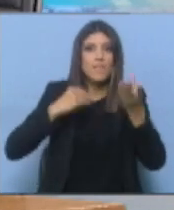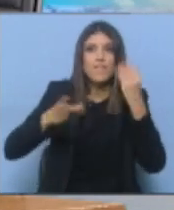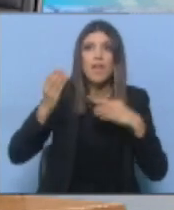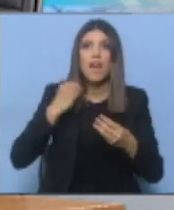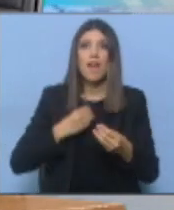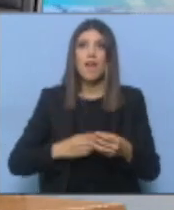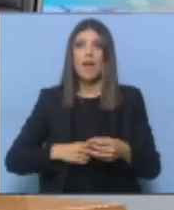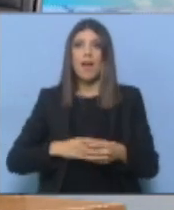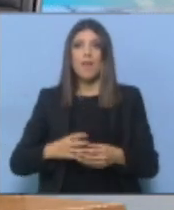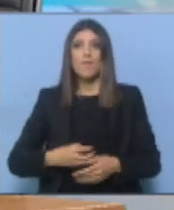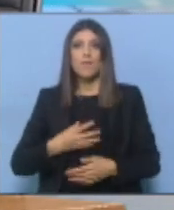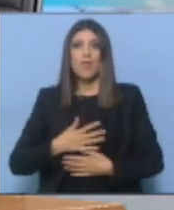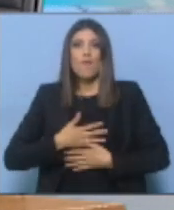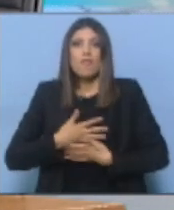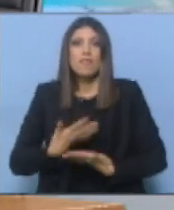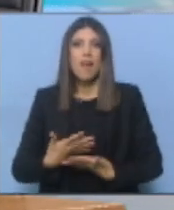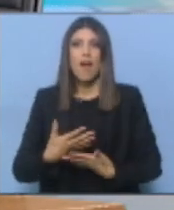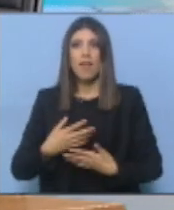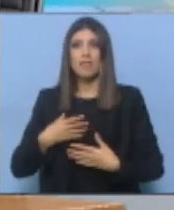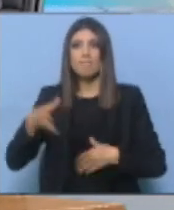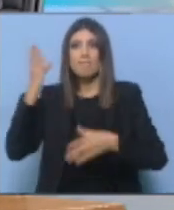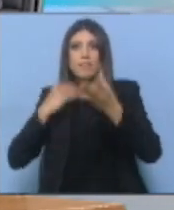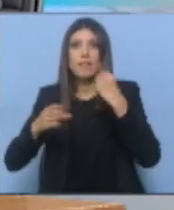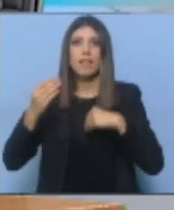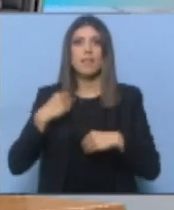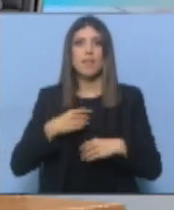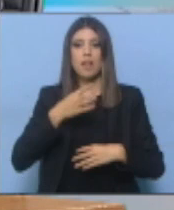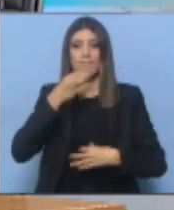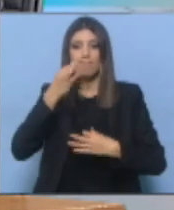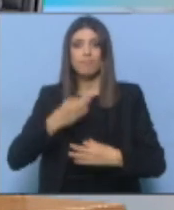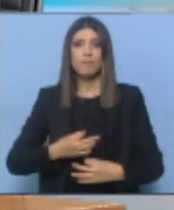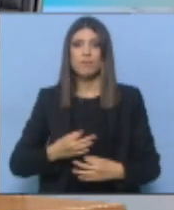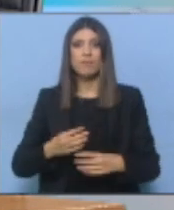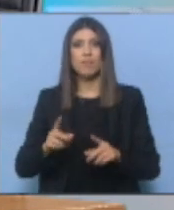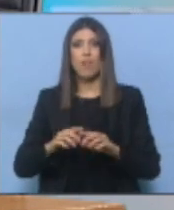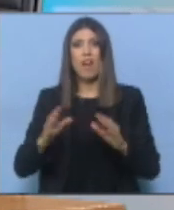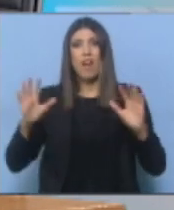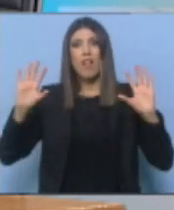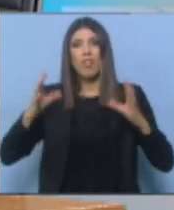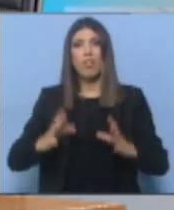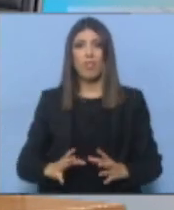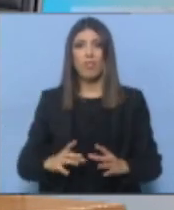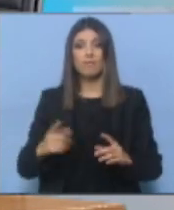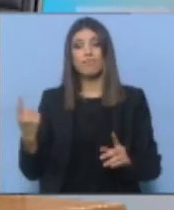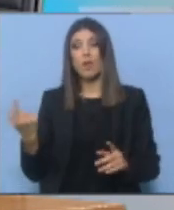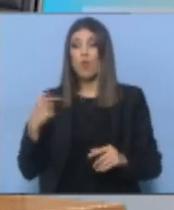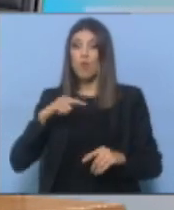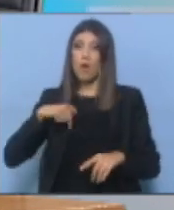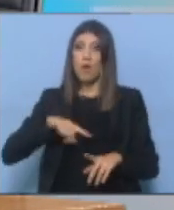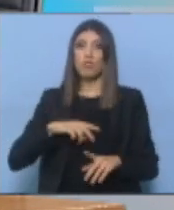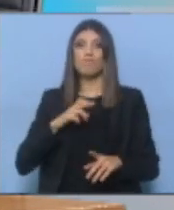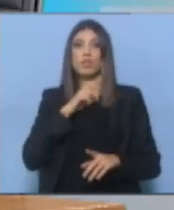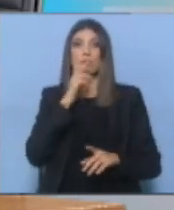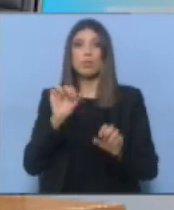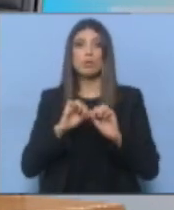autoestima reduz-se, a dignidade reduz-se, o que quer dizer que as respostas sociais agora para estes problemas,